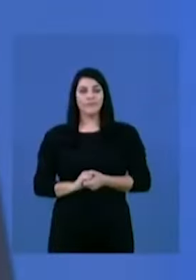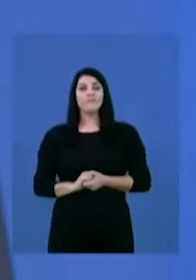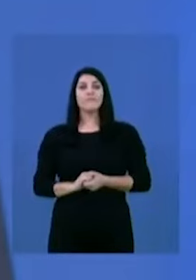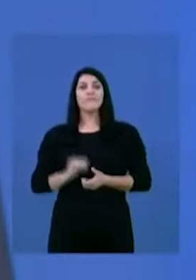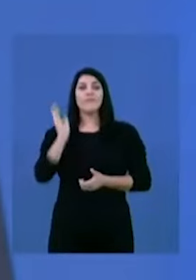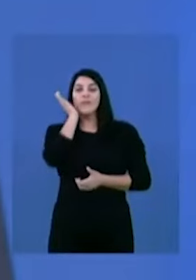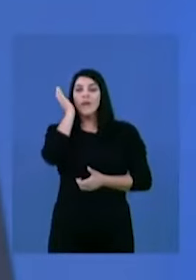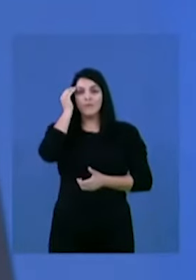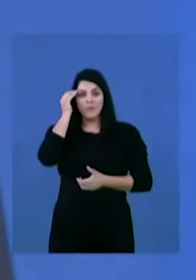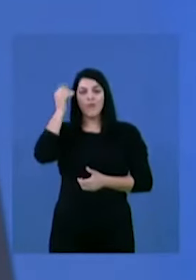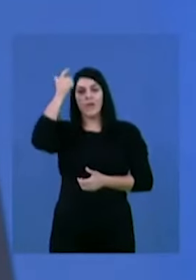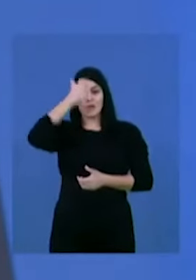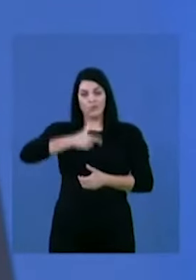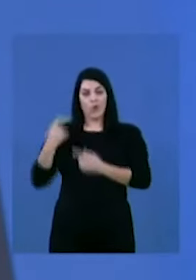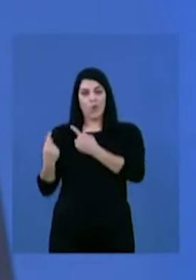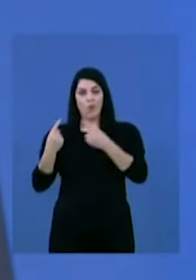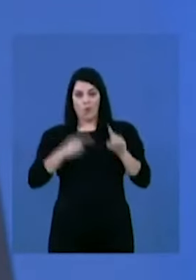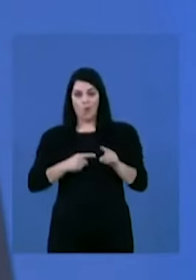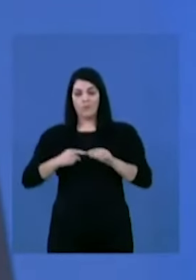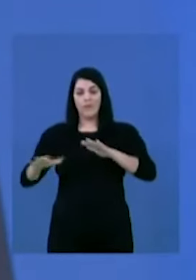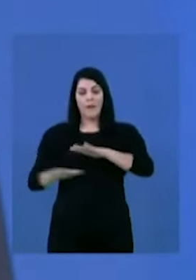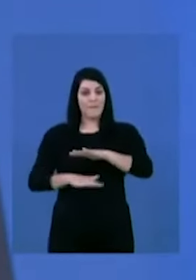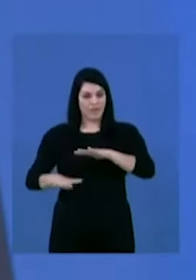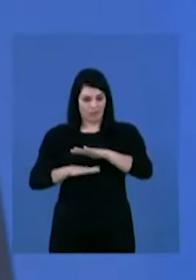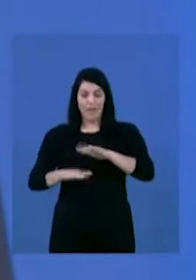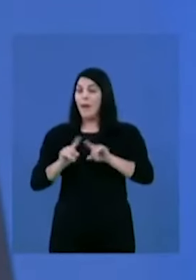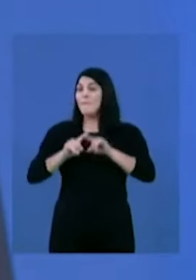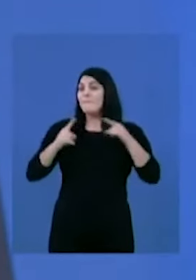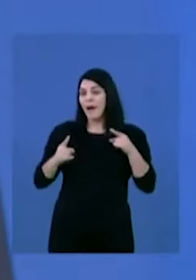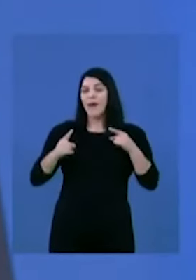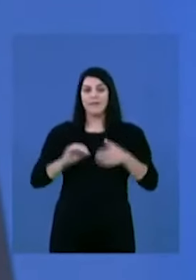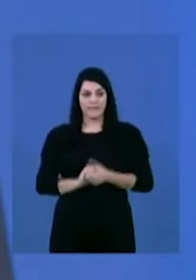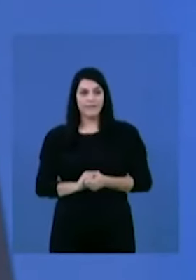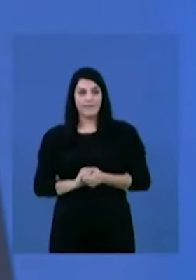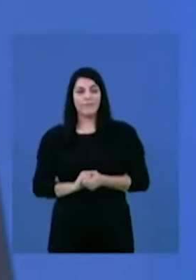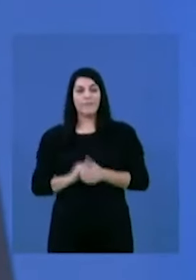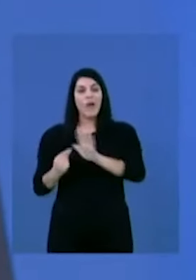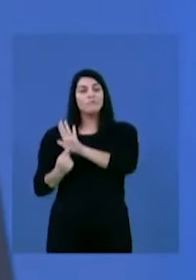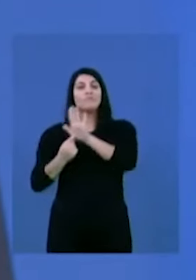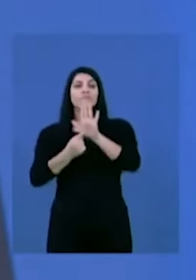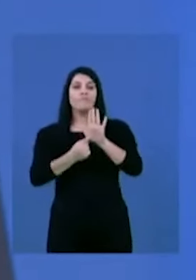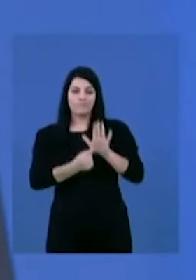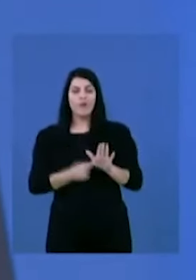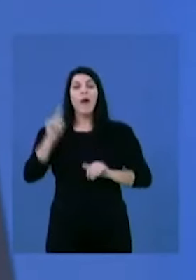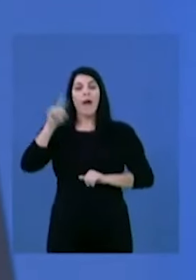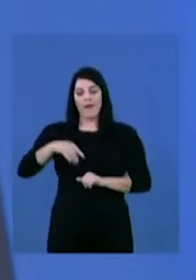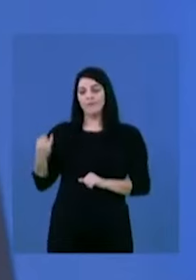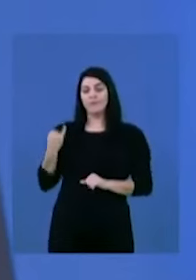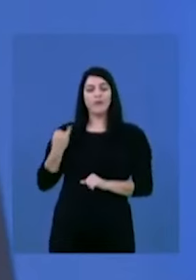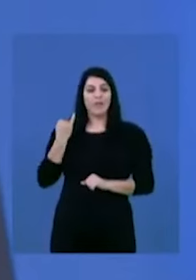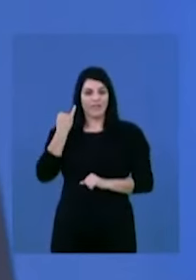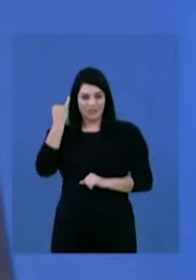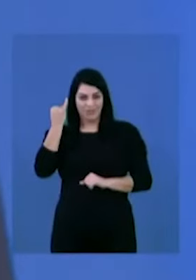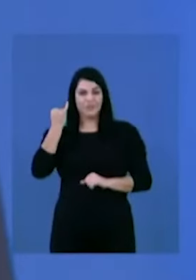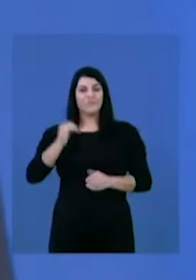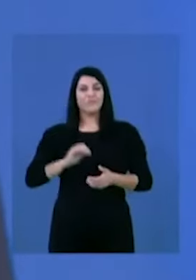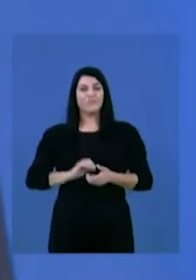Tábata eu sou contra a baixaria mas a transparência é